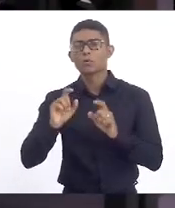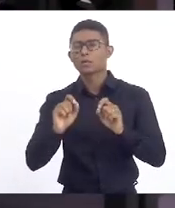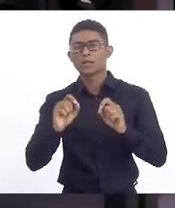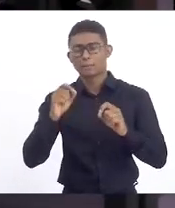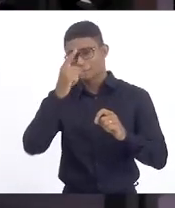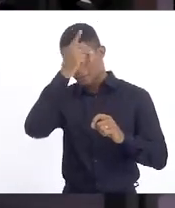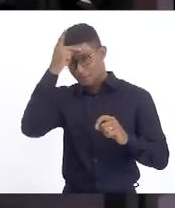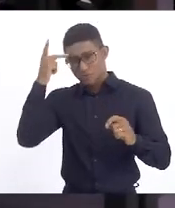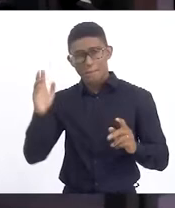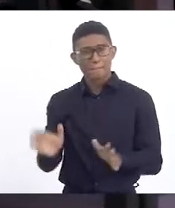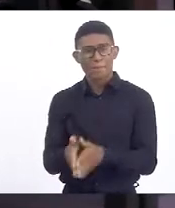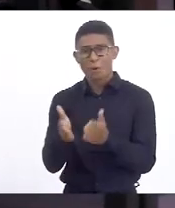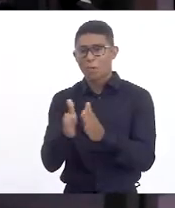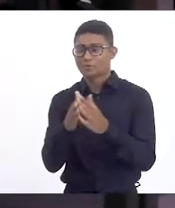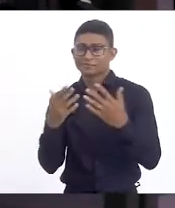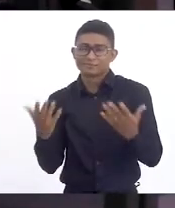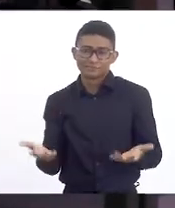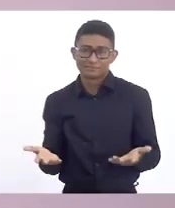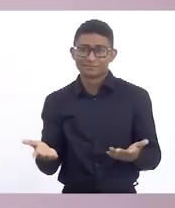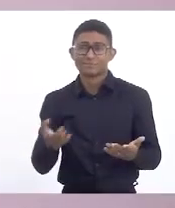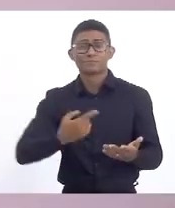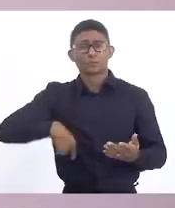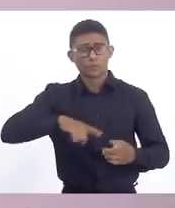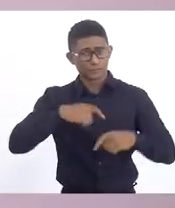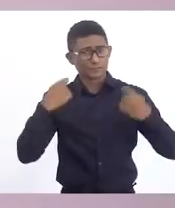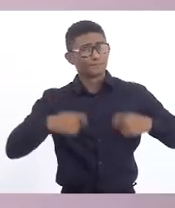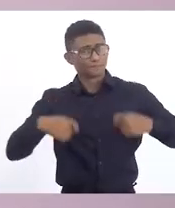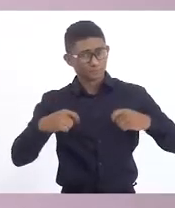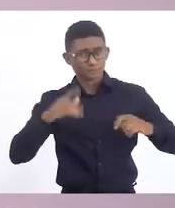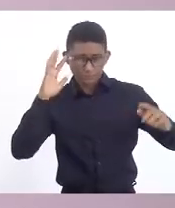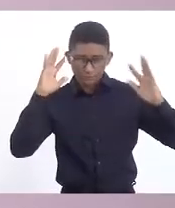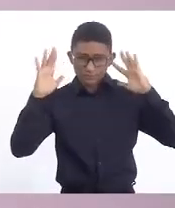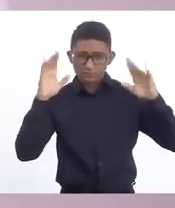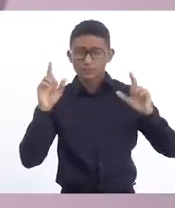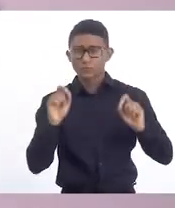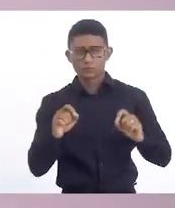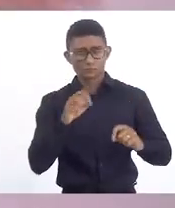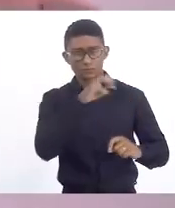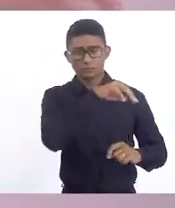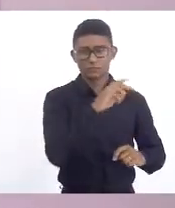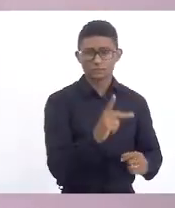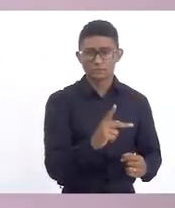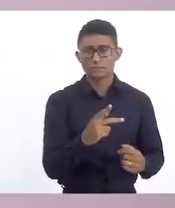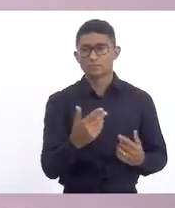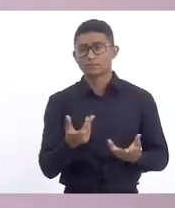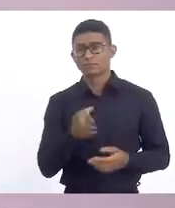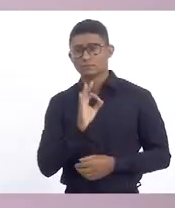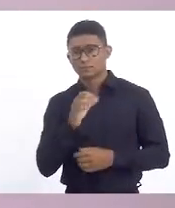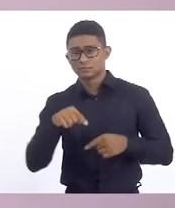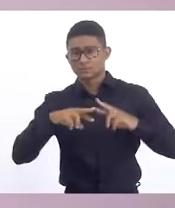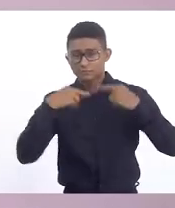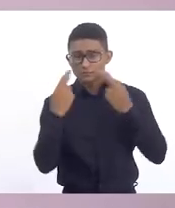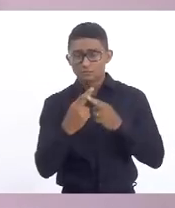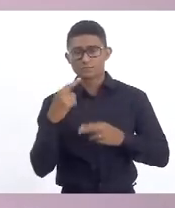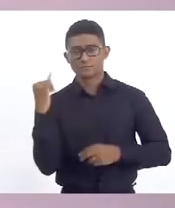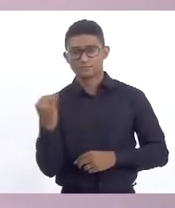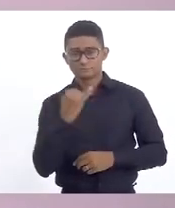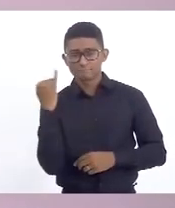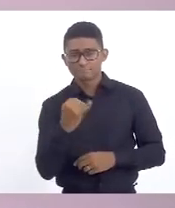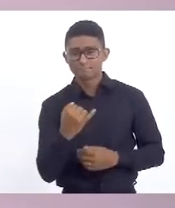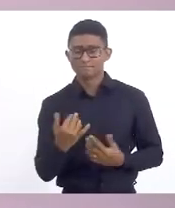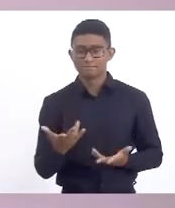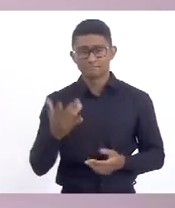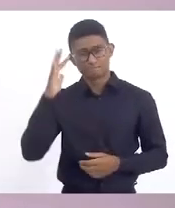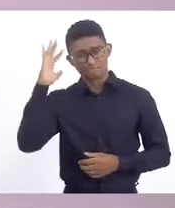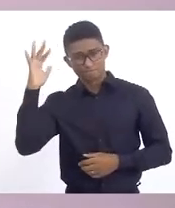isso como critério também, tanto para a Defensoria Pública, o Ministério Público, temos que definir isso como critério dessa comissão. Vamos rever essa